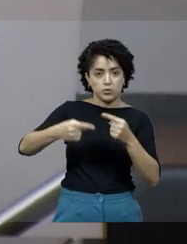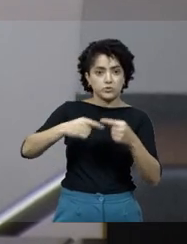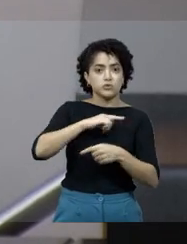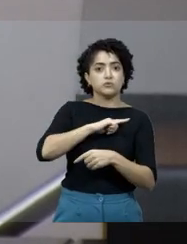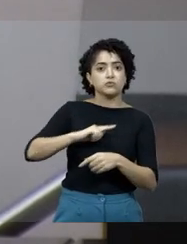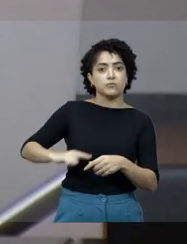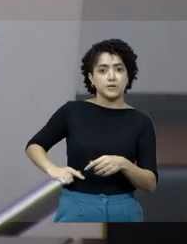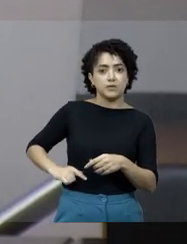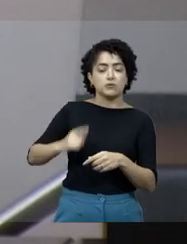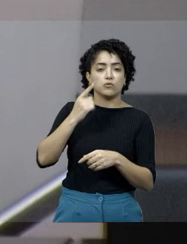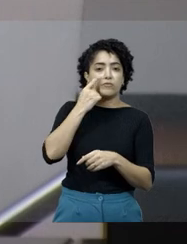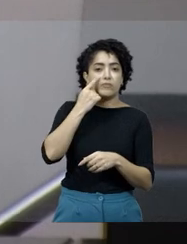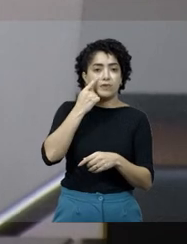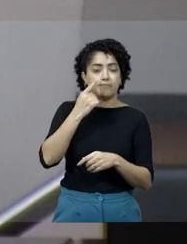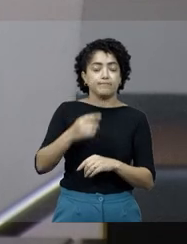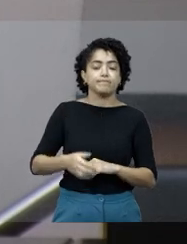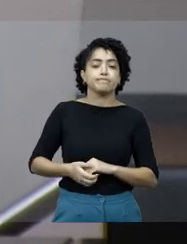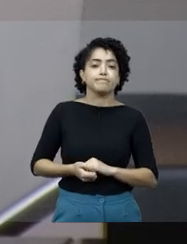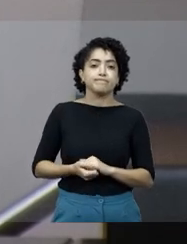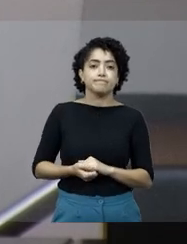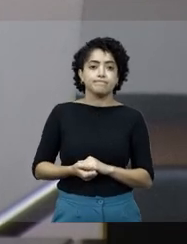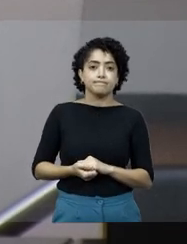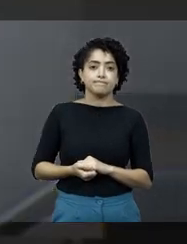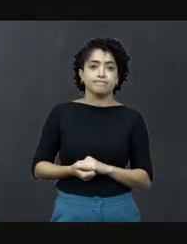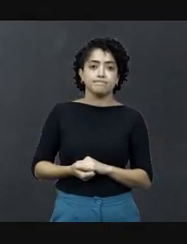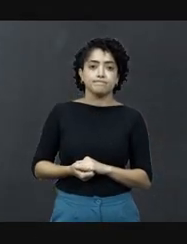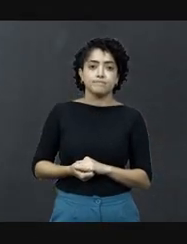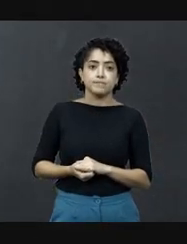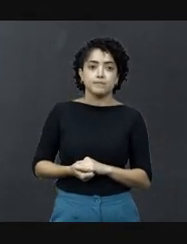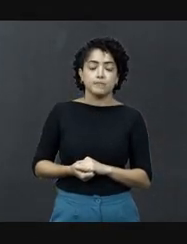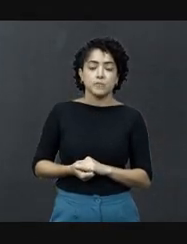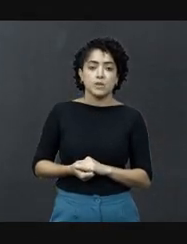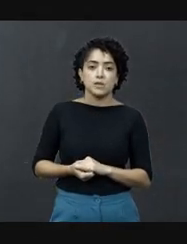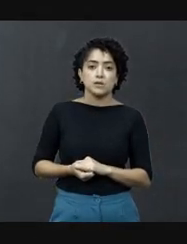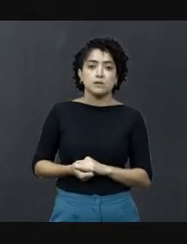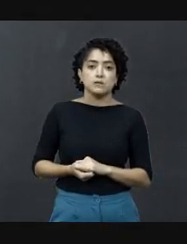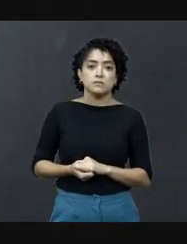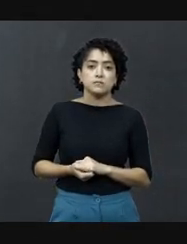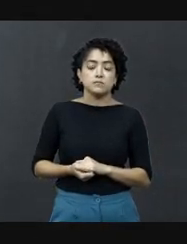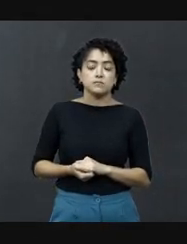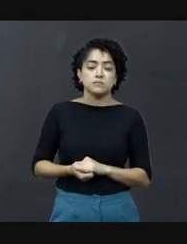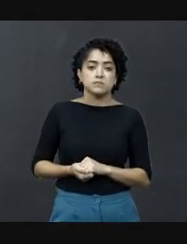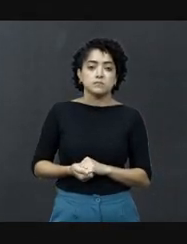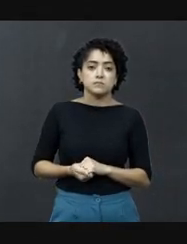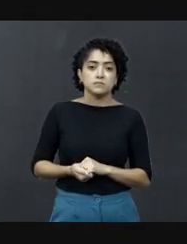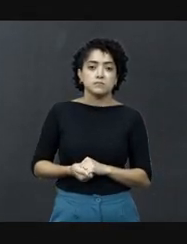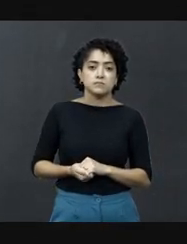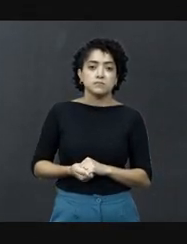Mas, por favor. Tchau, muito querido. Tem!